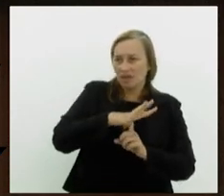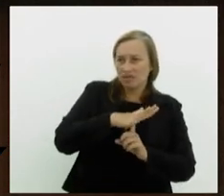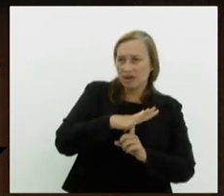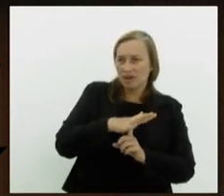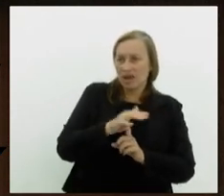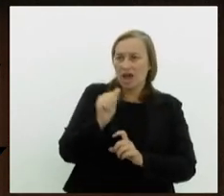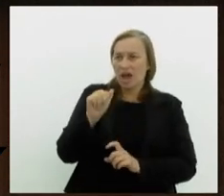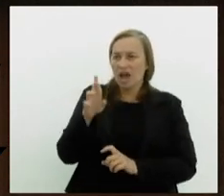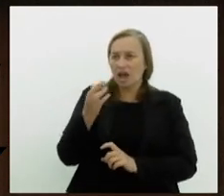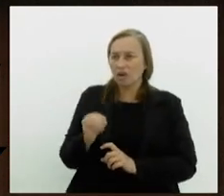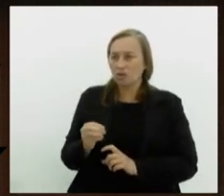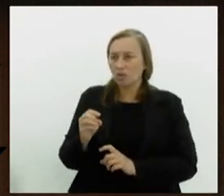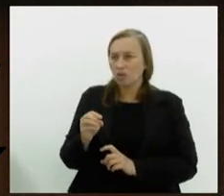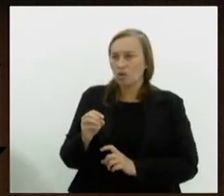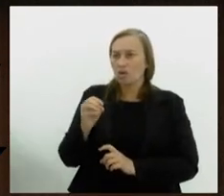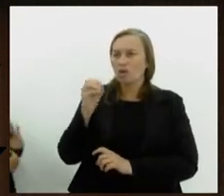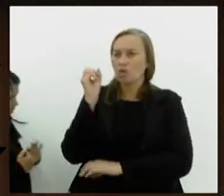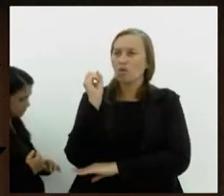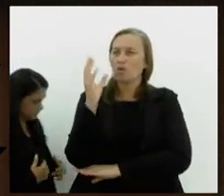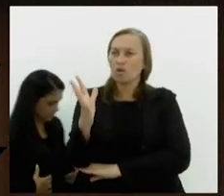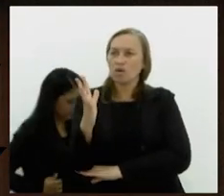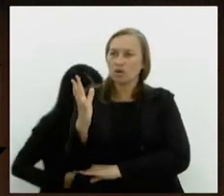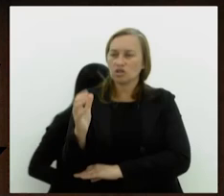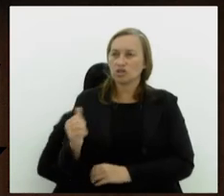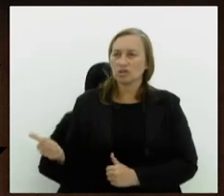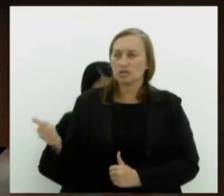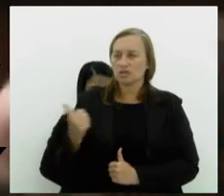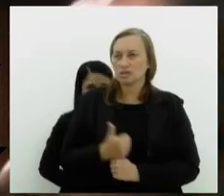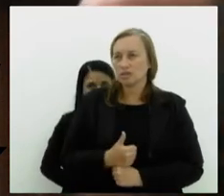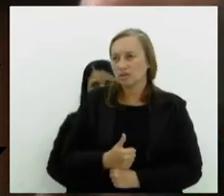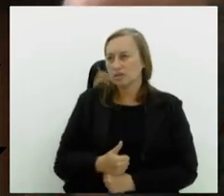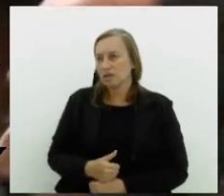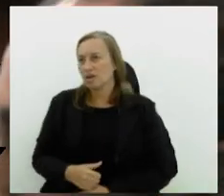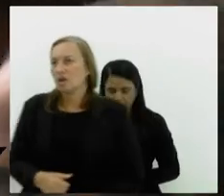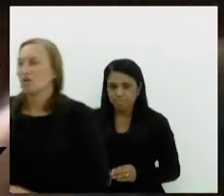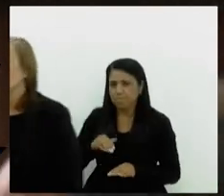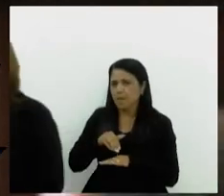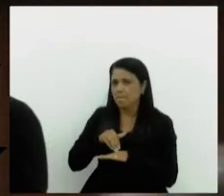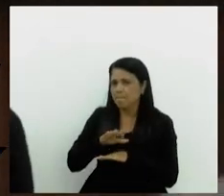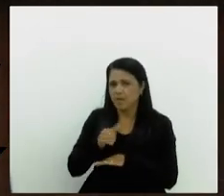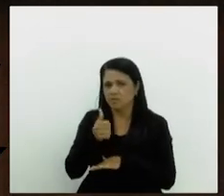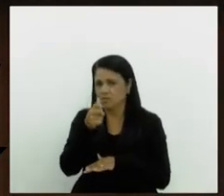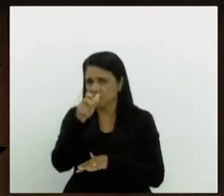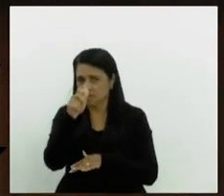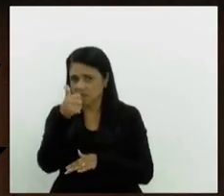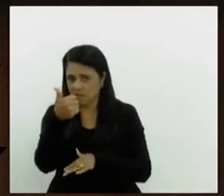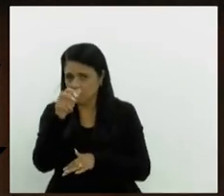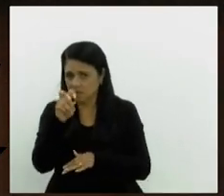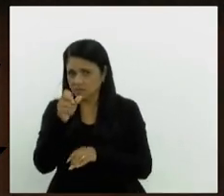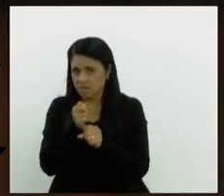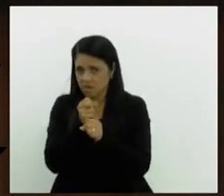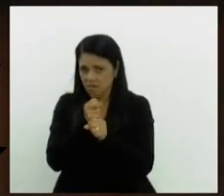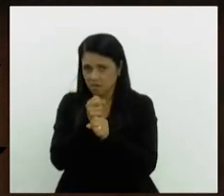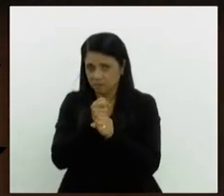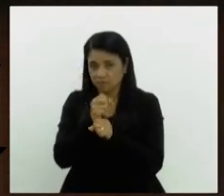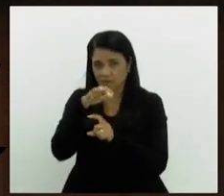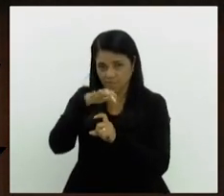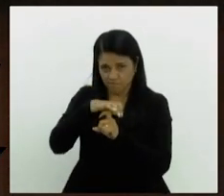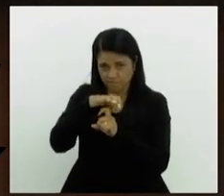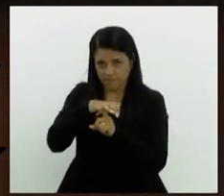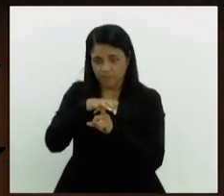de Teresópolis do local onde ela funciona há mais de 15 anos. Na última semana, ele, de forma